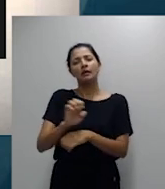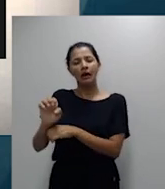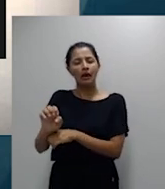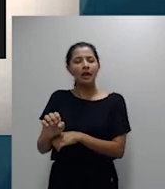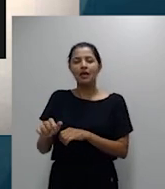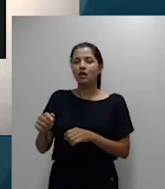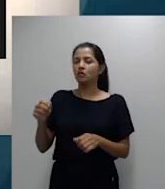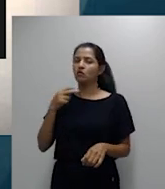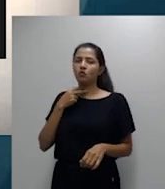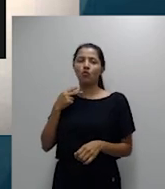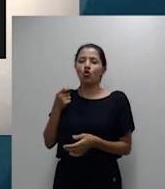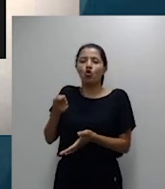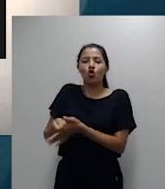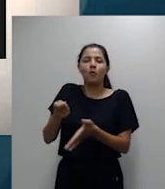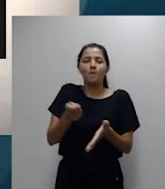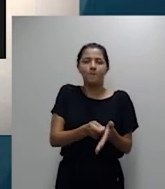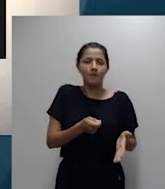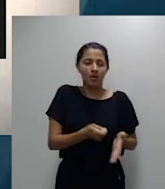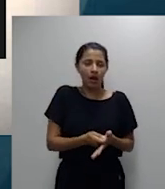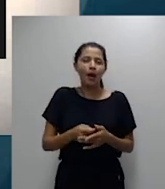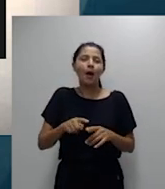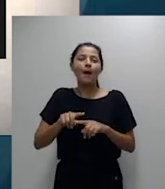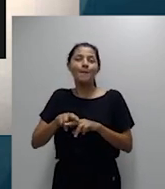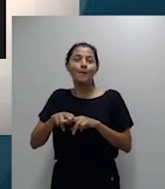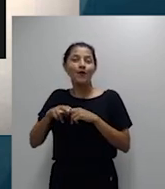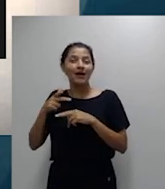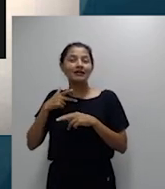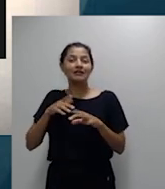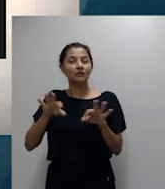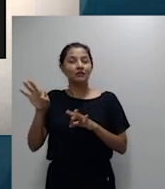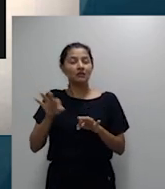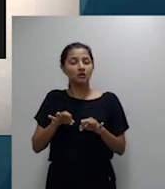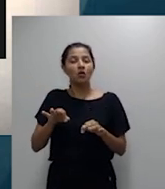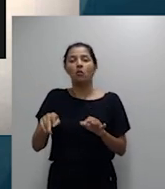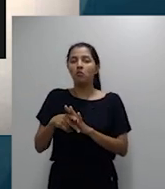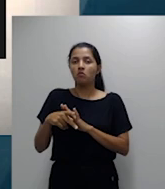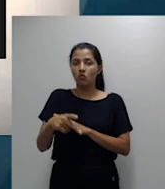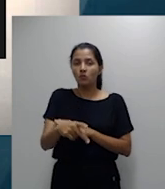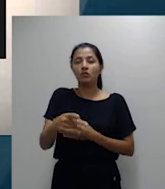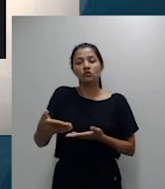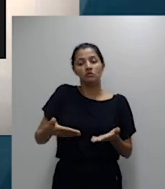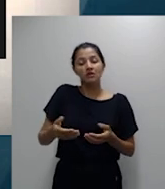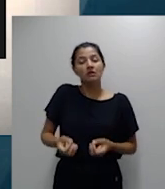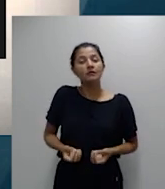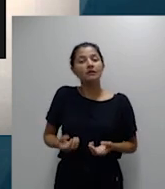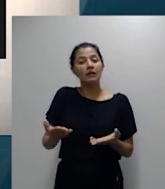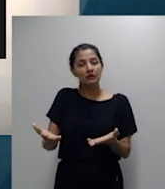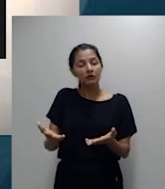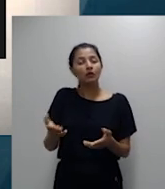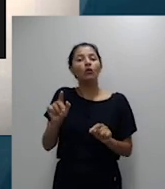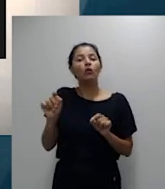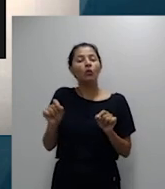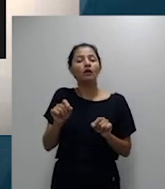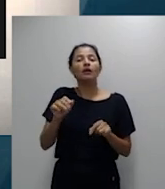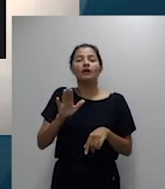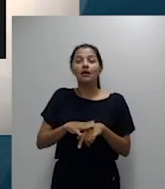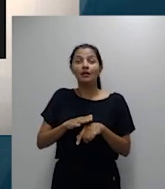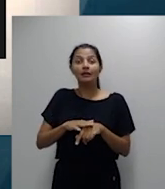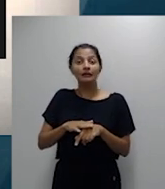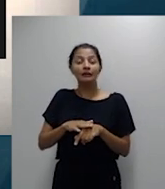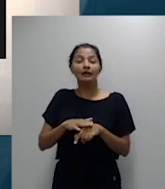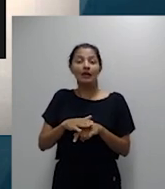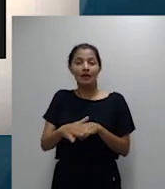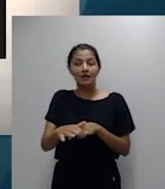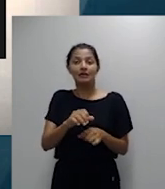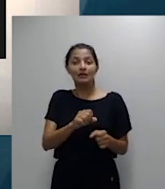pelo Direito de passagem da infraestrutura necessária a prestação de serviços uma vez que no caso enterro diretamente o